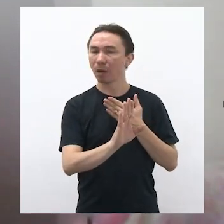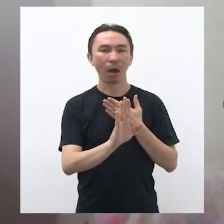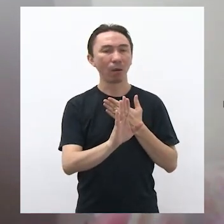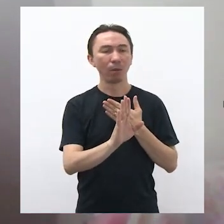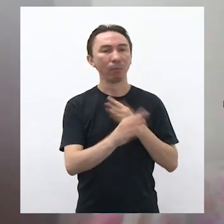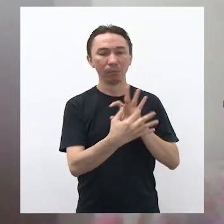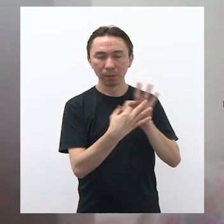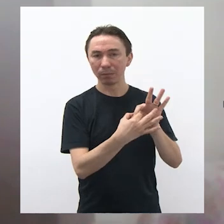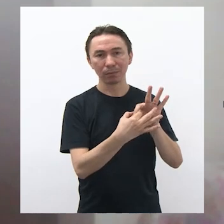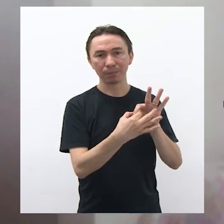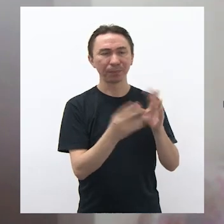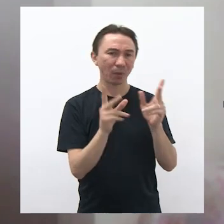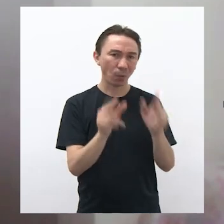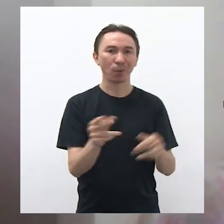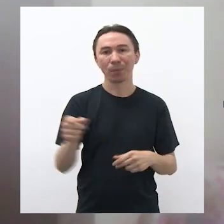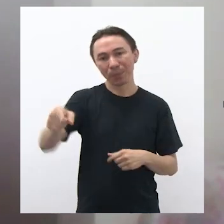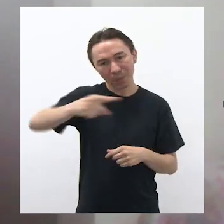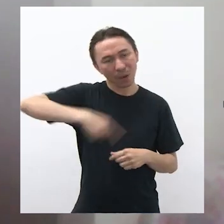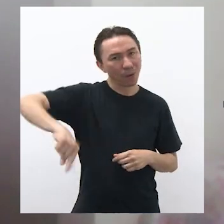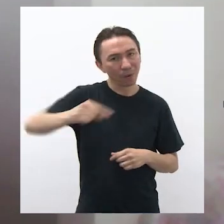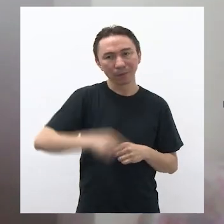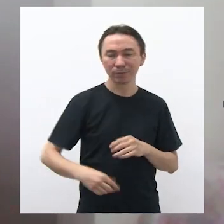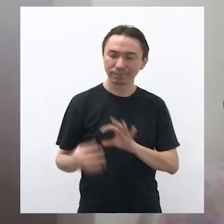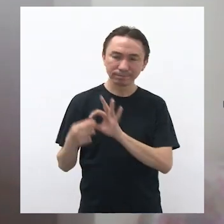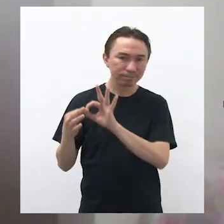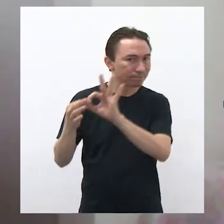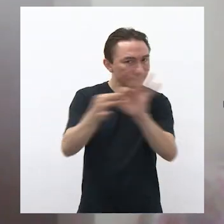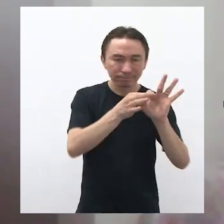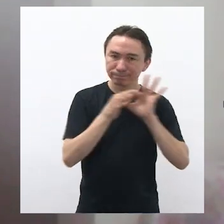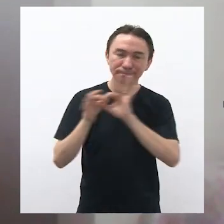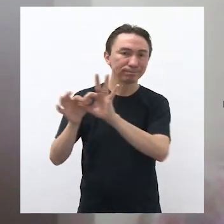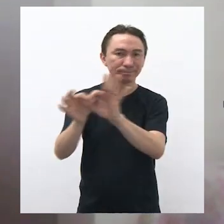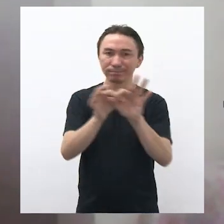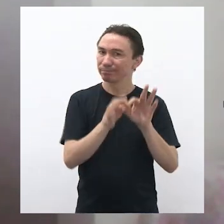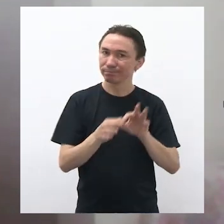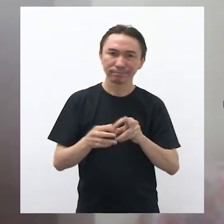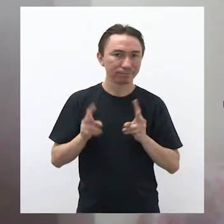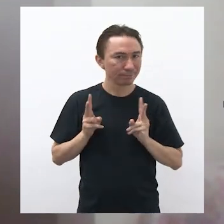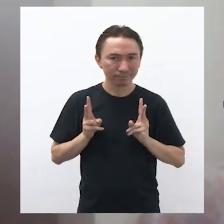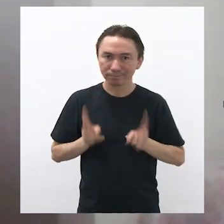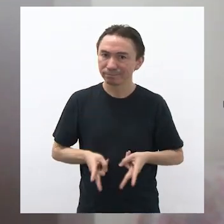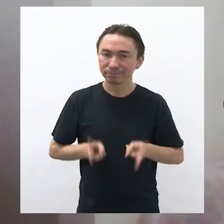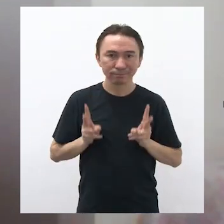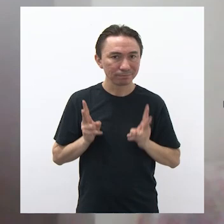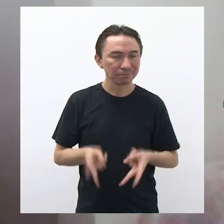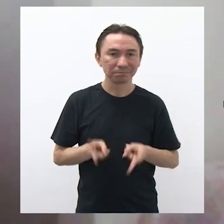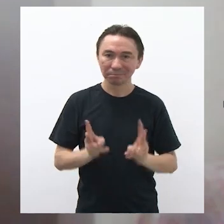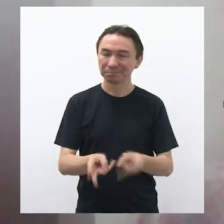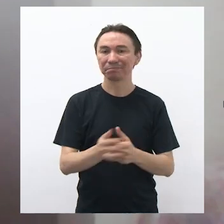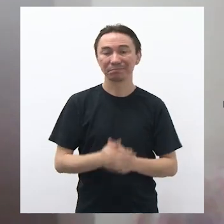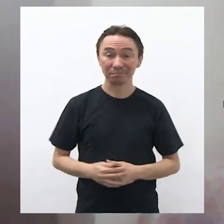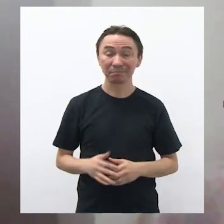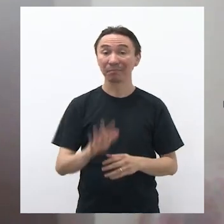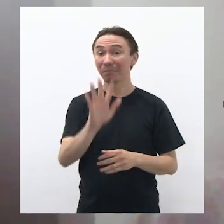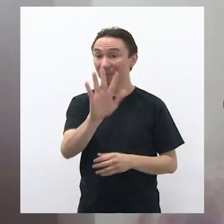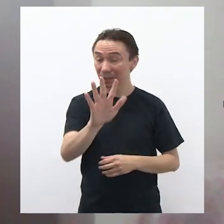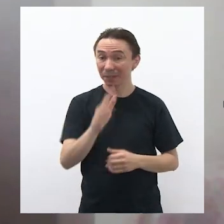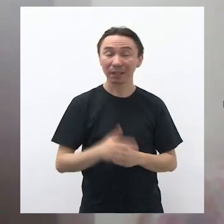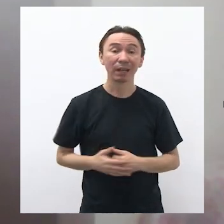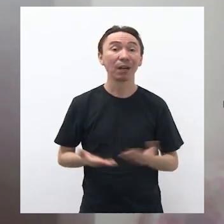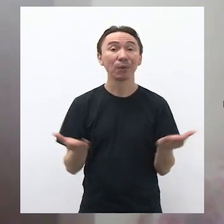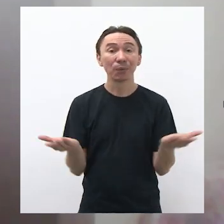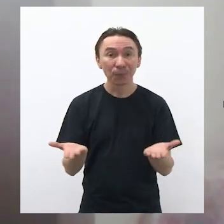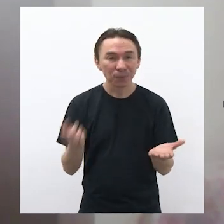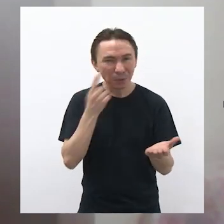todos interligados e conectados o tempo todo. E aí, quais são os nossos objetivos específicos desse